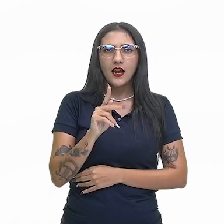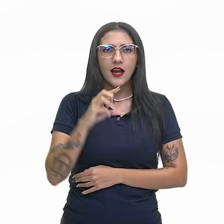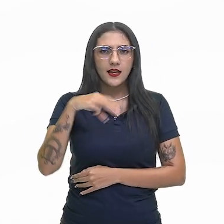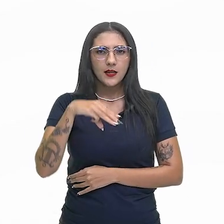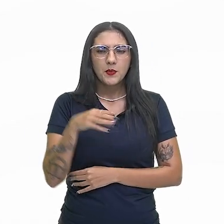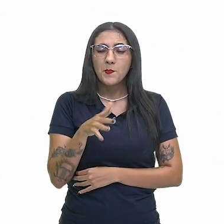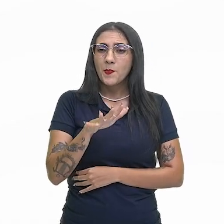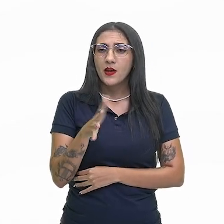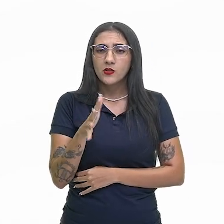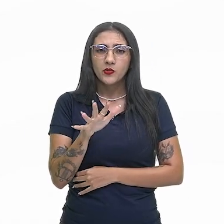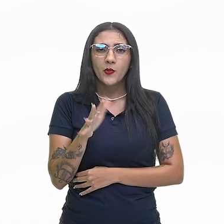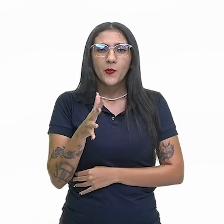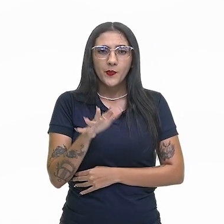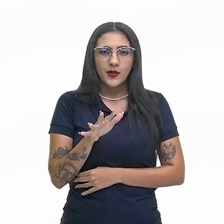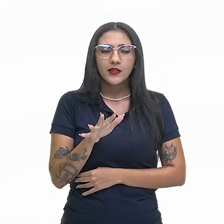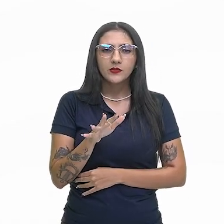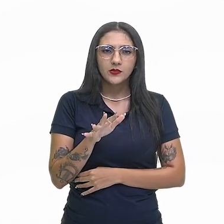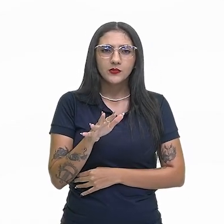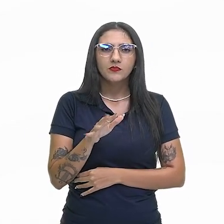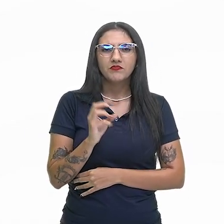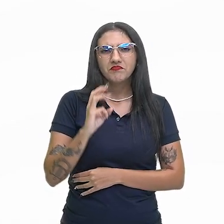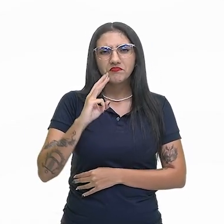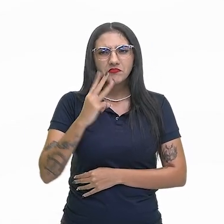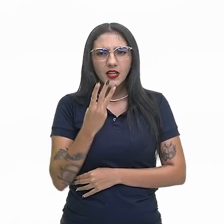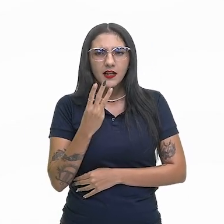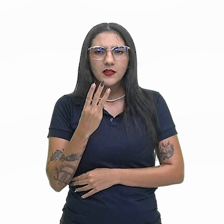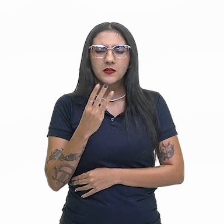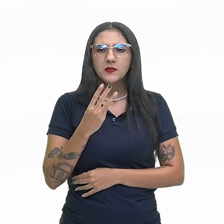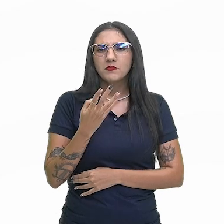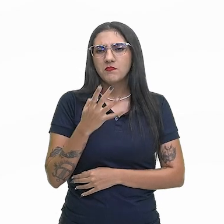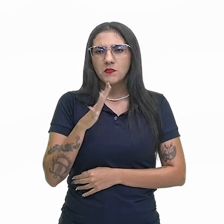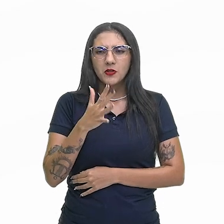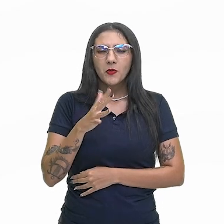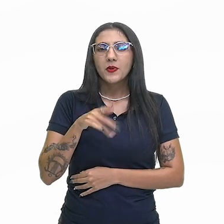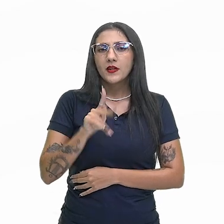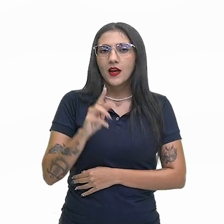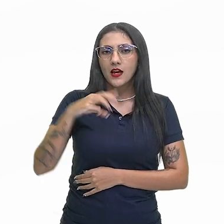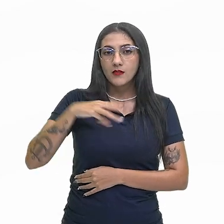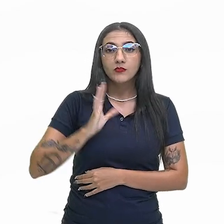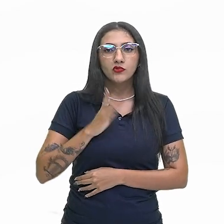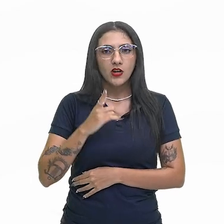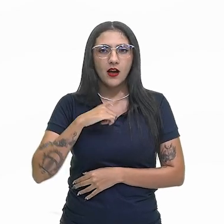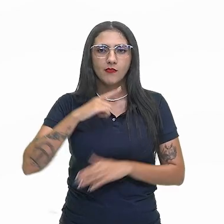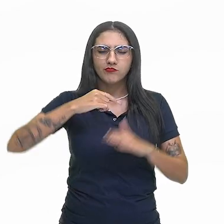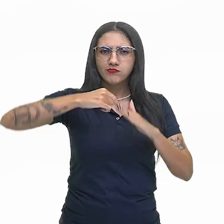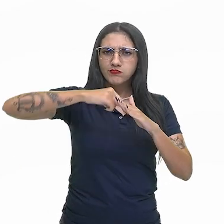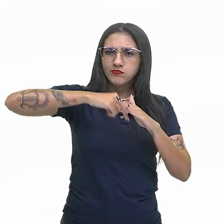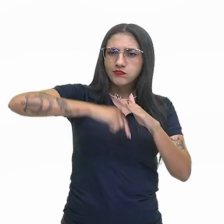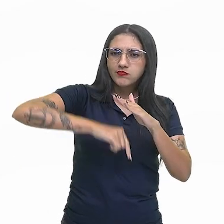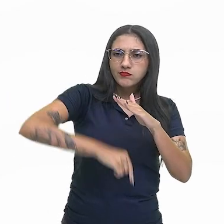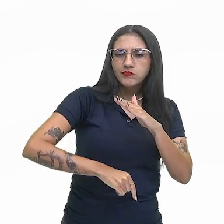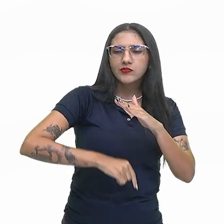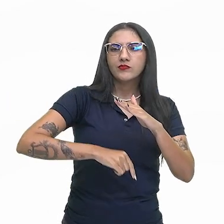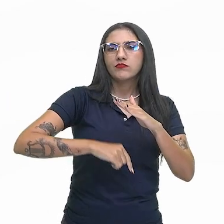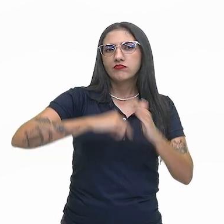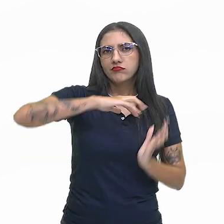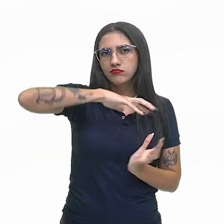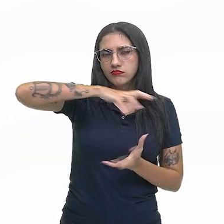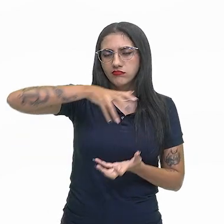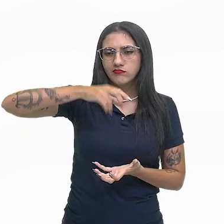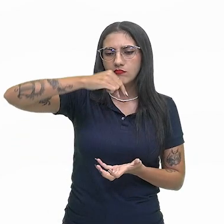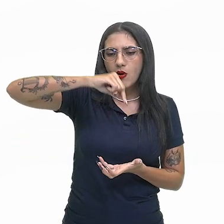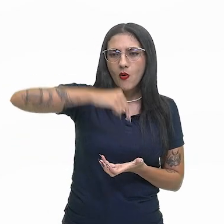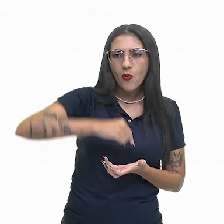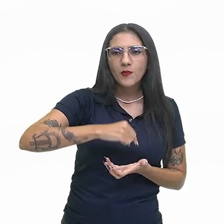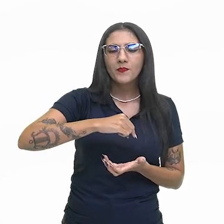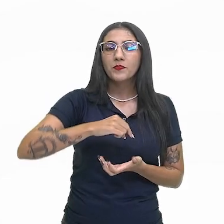gente? E cerca de 3.000 quilômetros mais ou menos. Já é muito fundo, já é uma profundidade gigantesca,